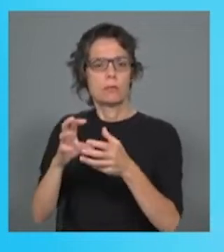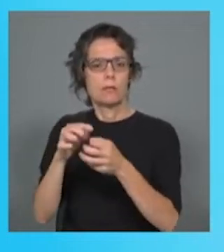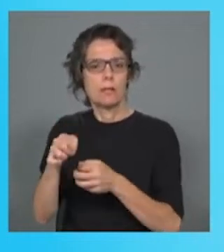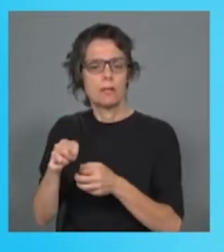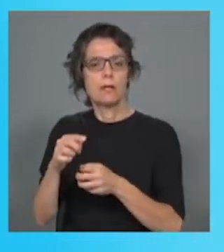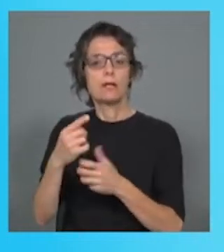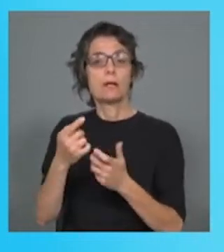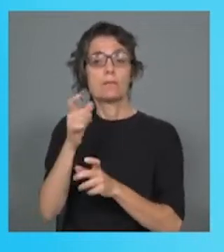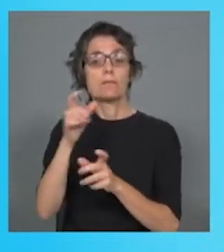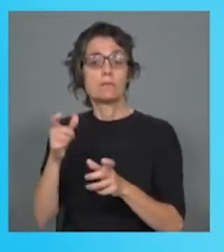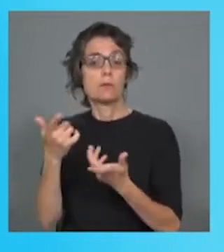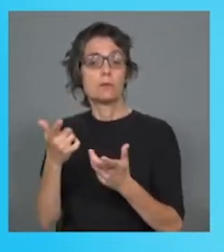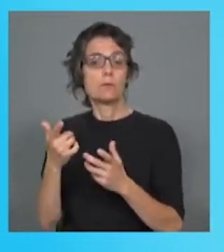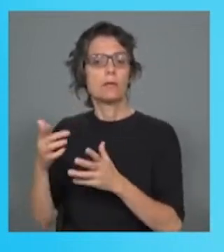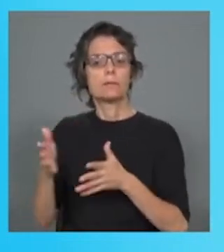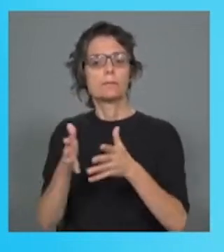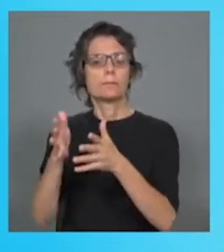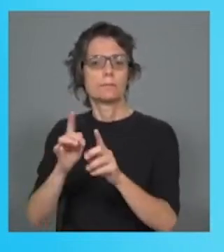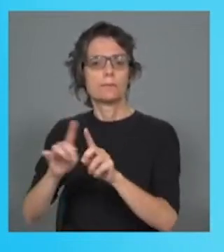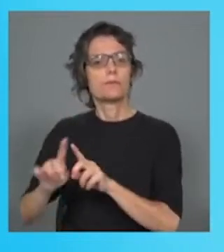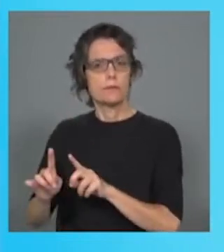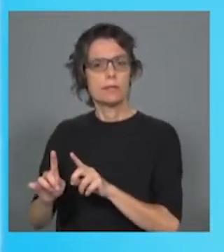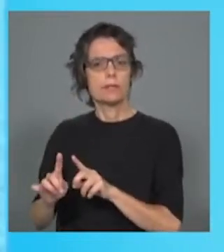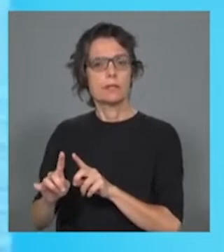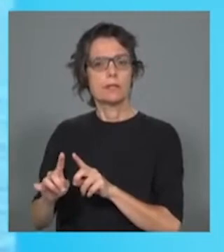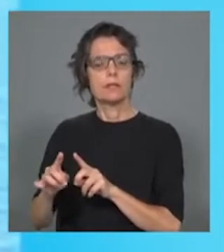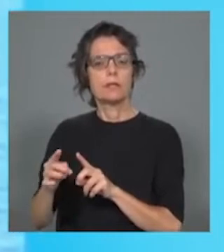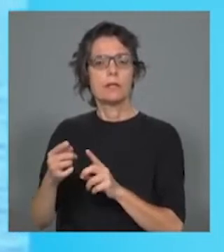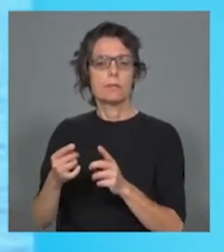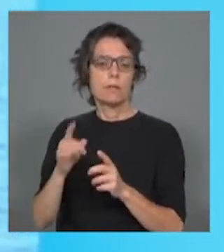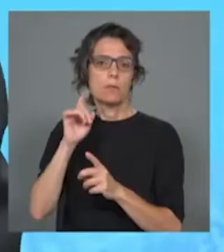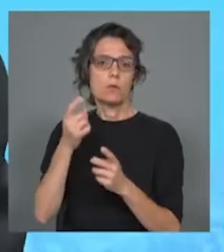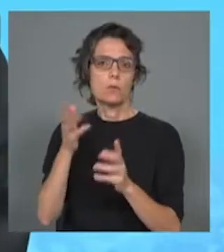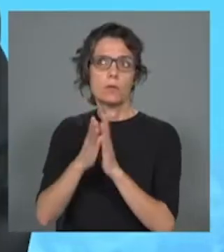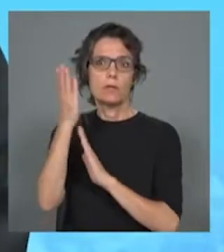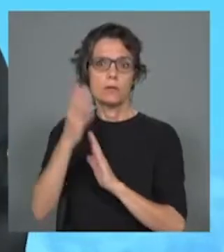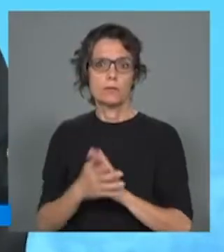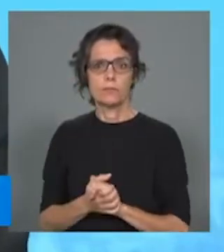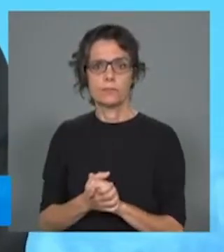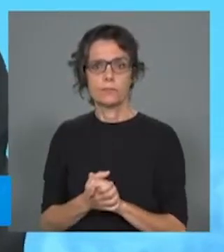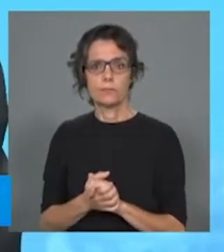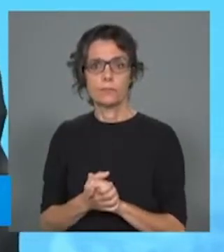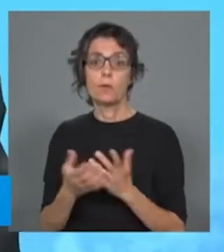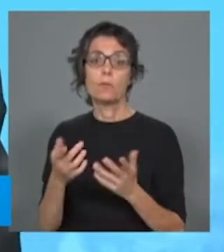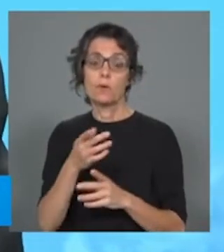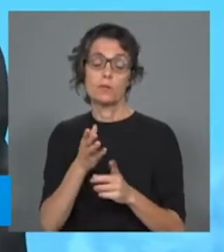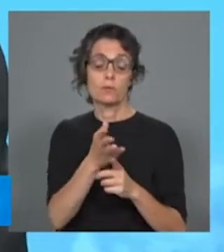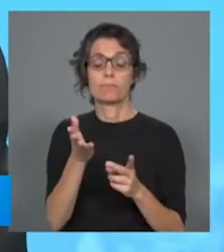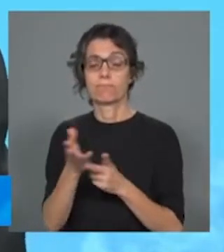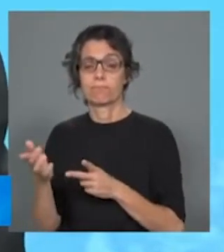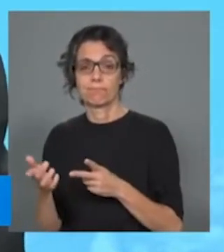fazem caminhos itinerários diferentes para chegarem até Deus. São duas dimensões diferentes.